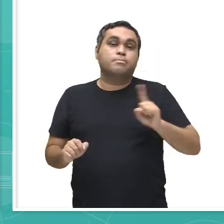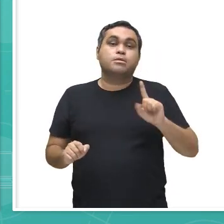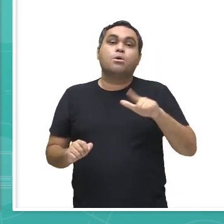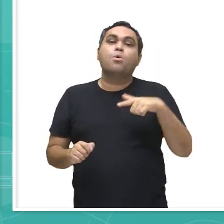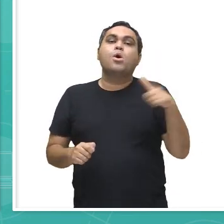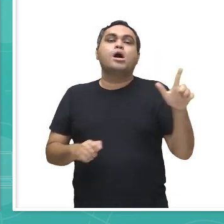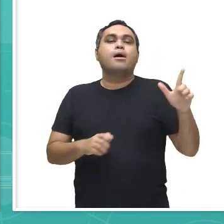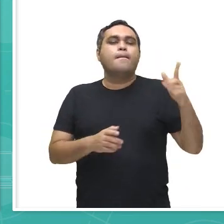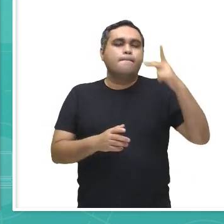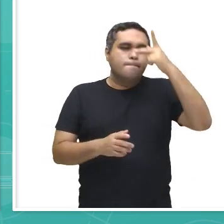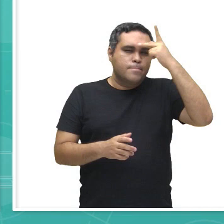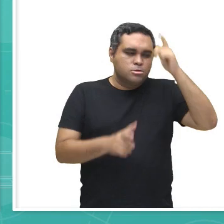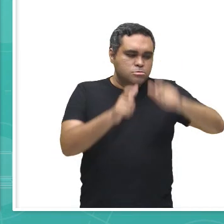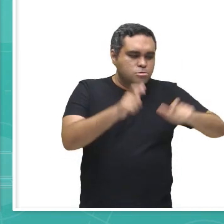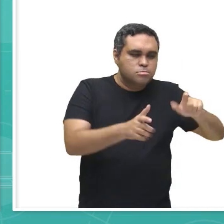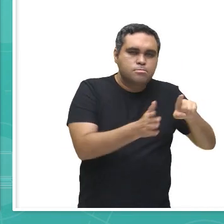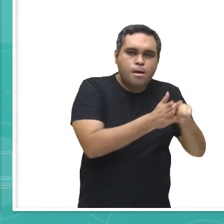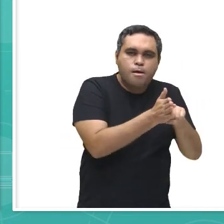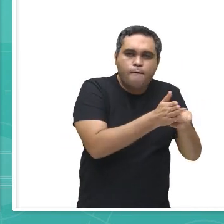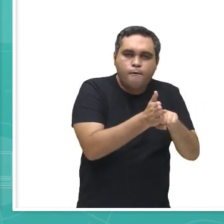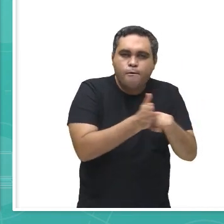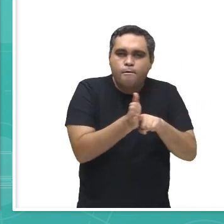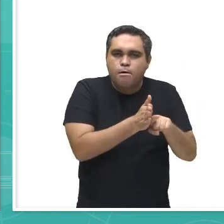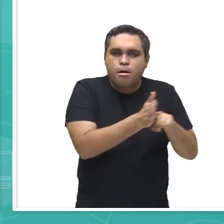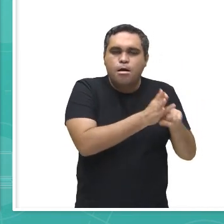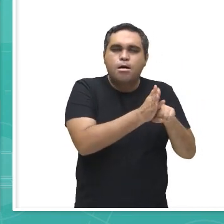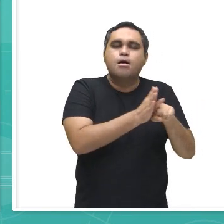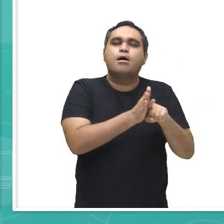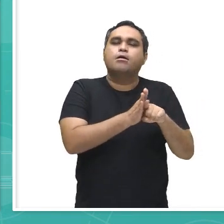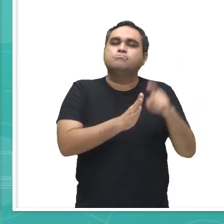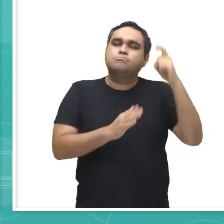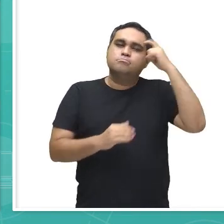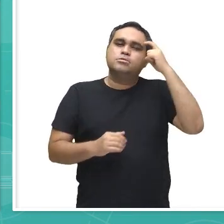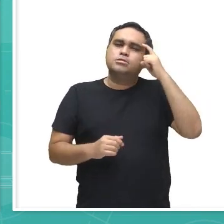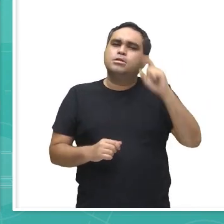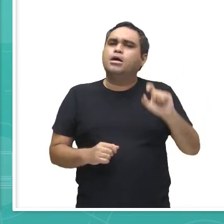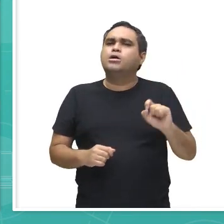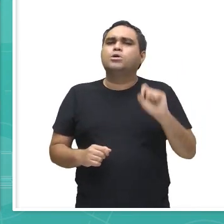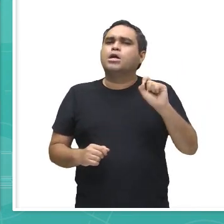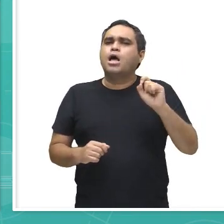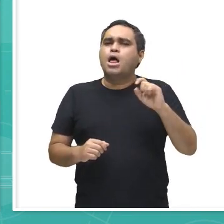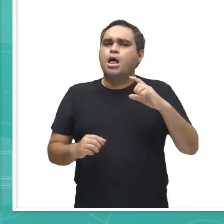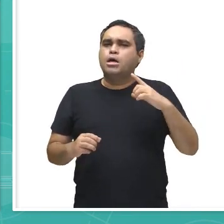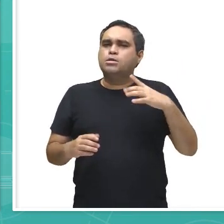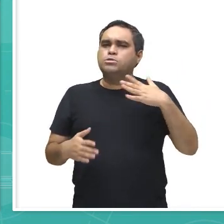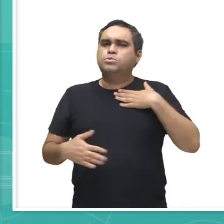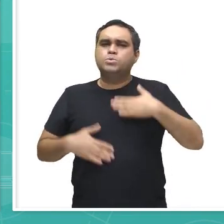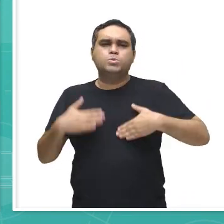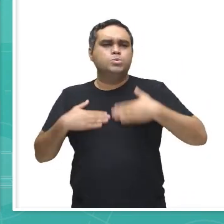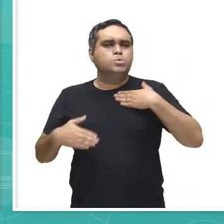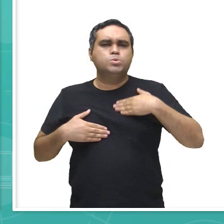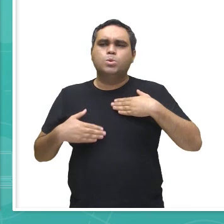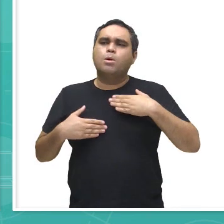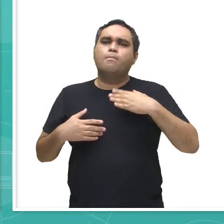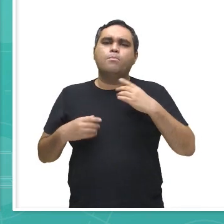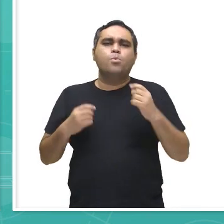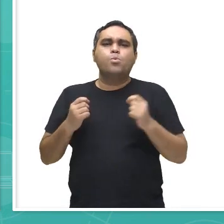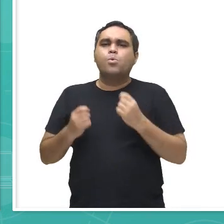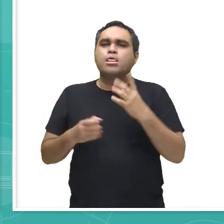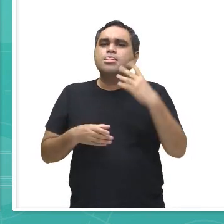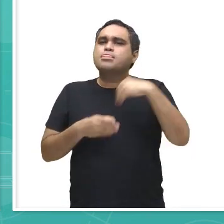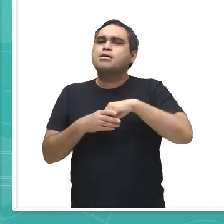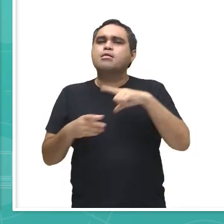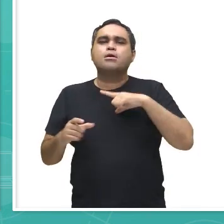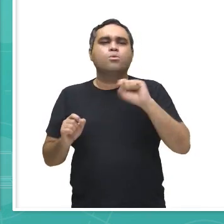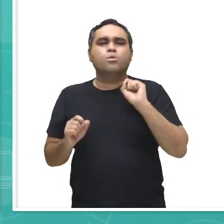né, outros filósofos começaram a querer definir do que é constituída a matéria. E aí a gente tem aqui o exemplo,